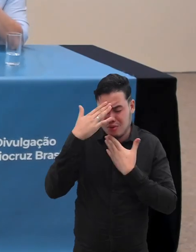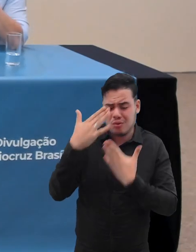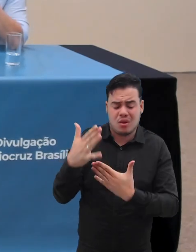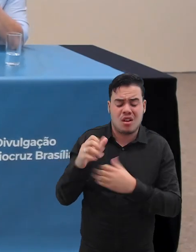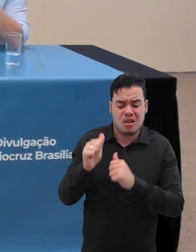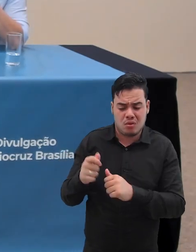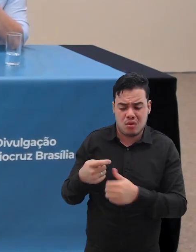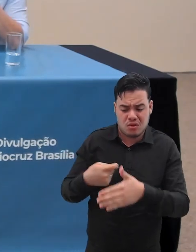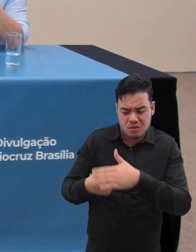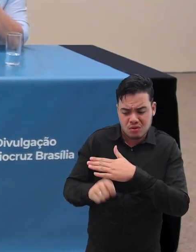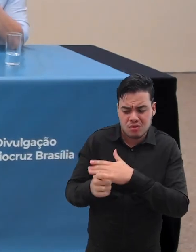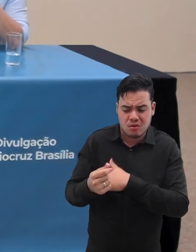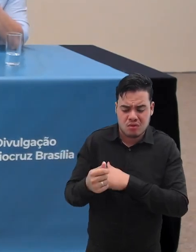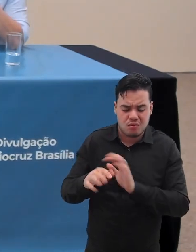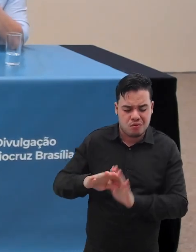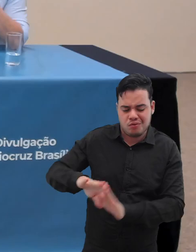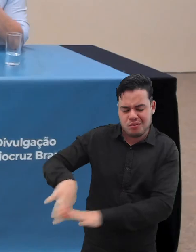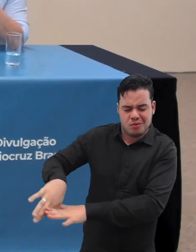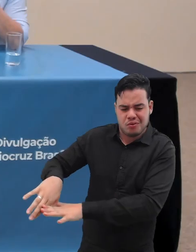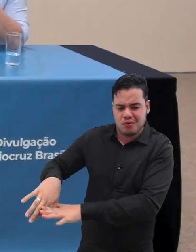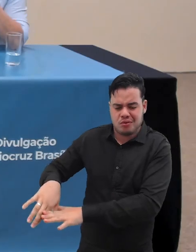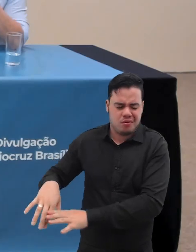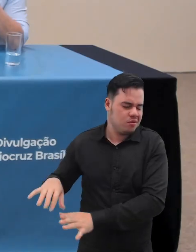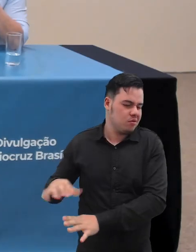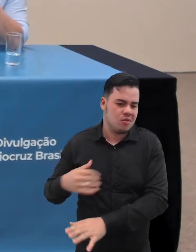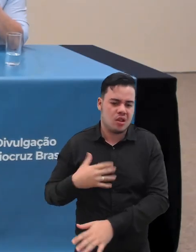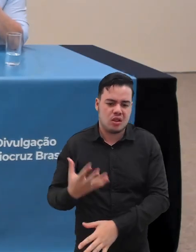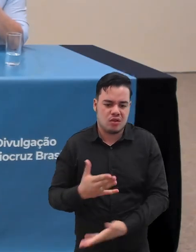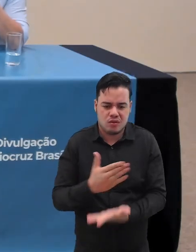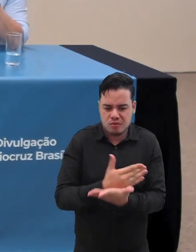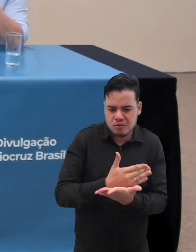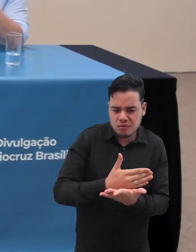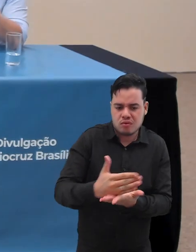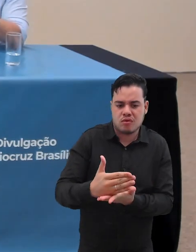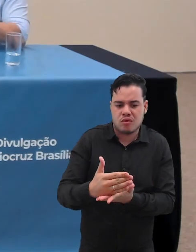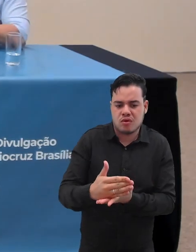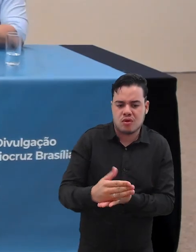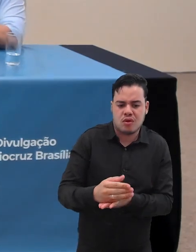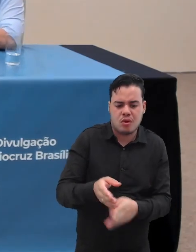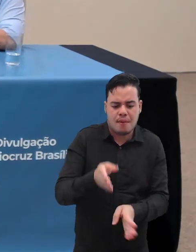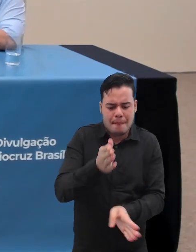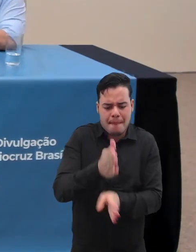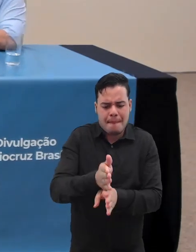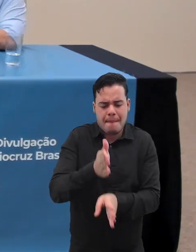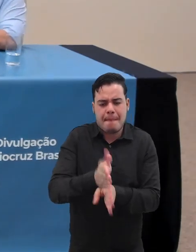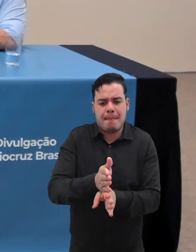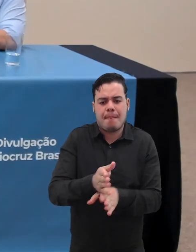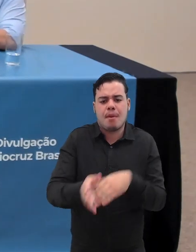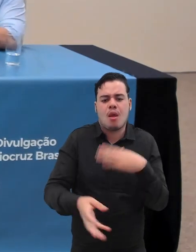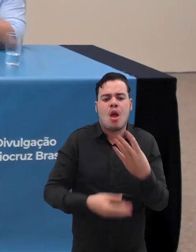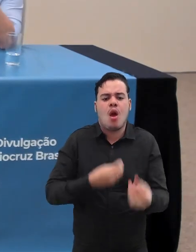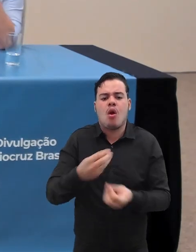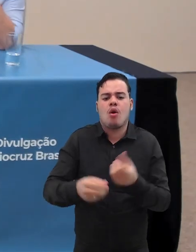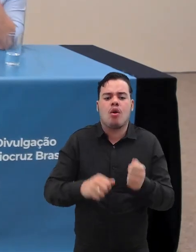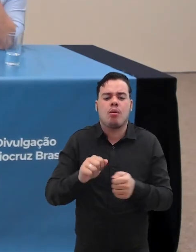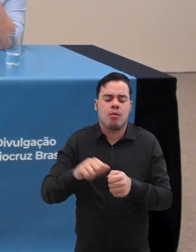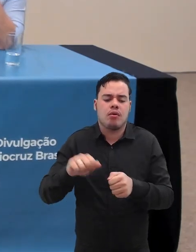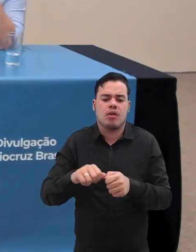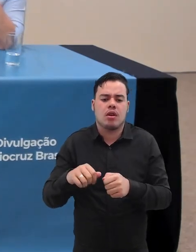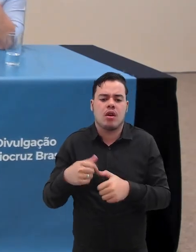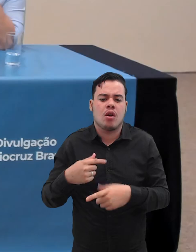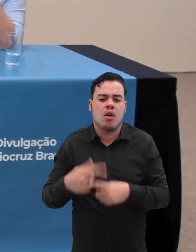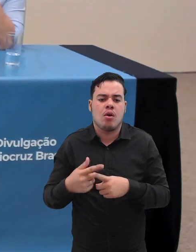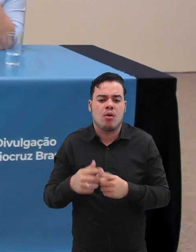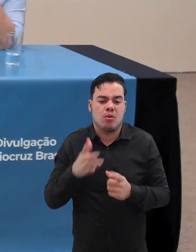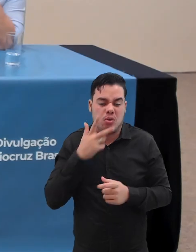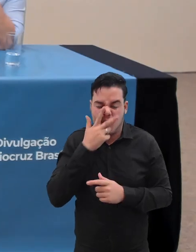nos interessa. Então, eu acho que também gostaria que a senhora comentasse como fica essa questão, porque eu acho